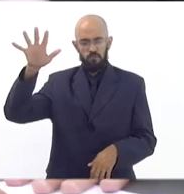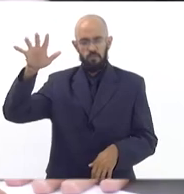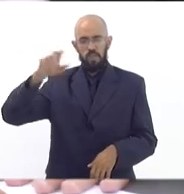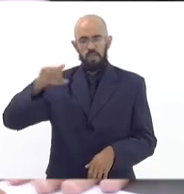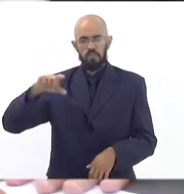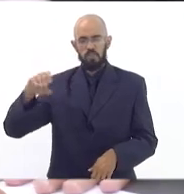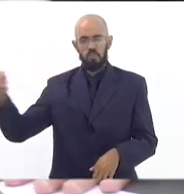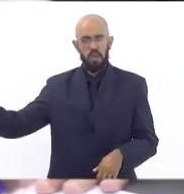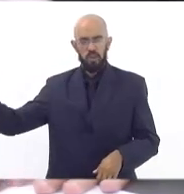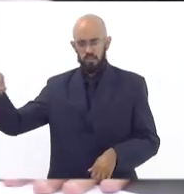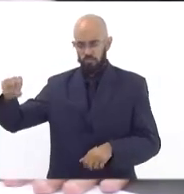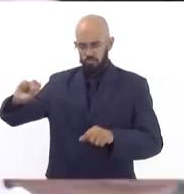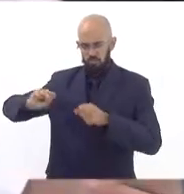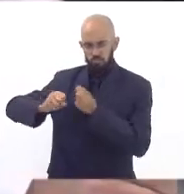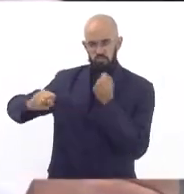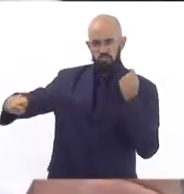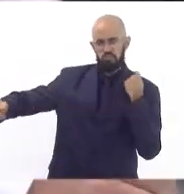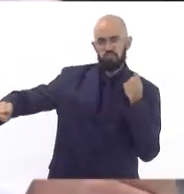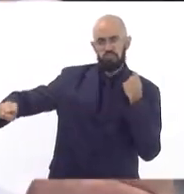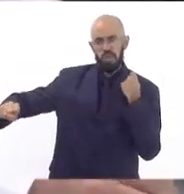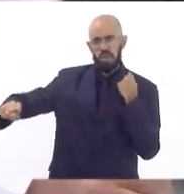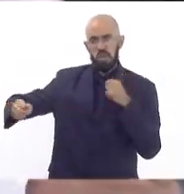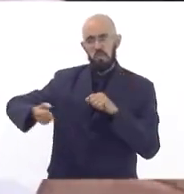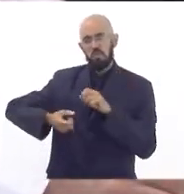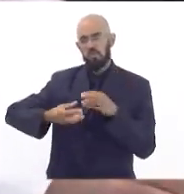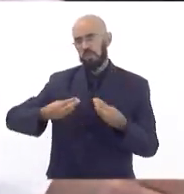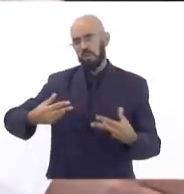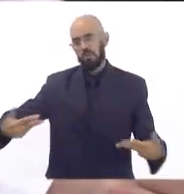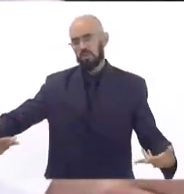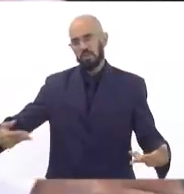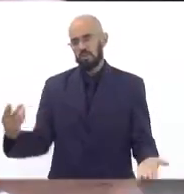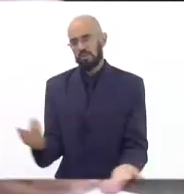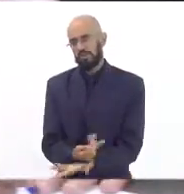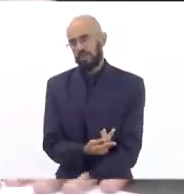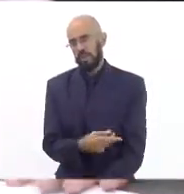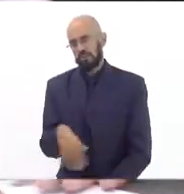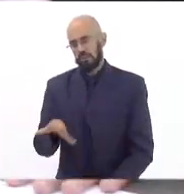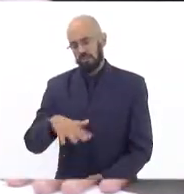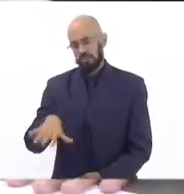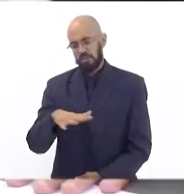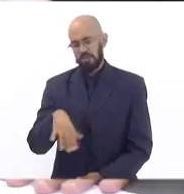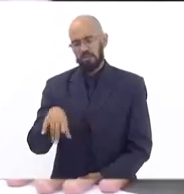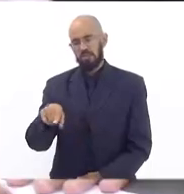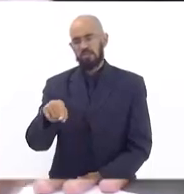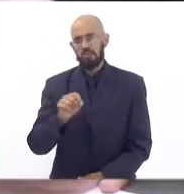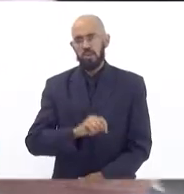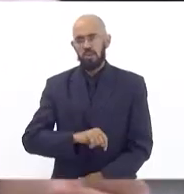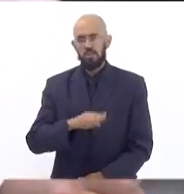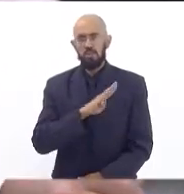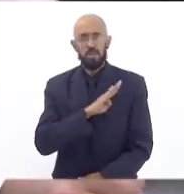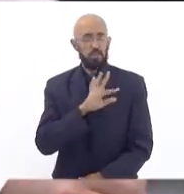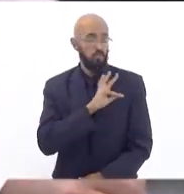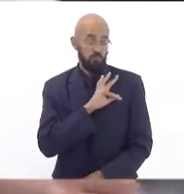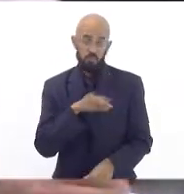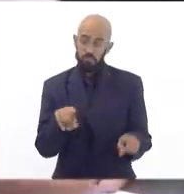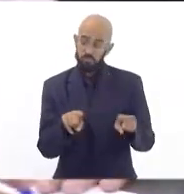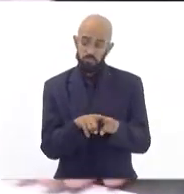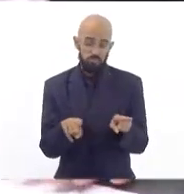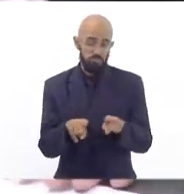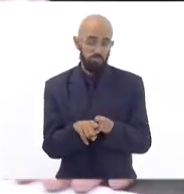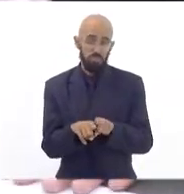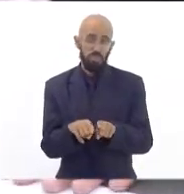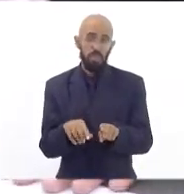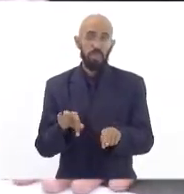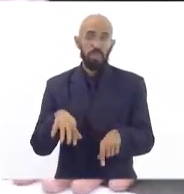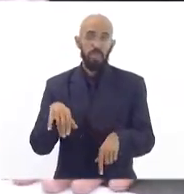leste aí uma grande parcela das coisas que acontece vai muito peniano que ela que ela lá a baixada fluminense também e sabe que